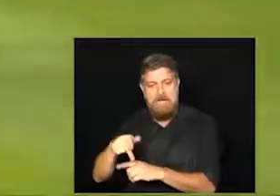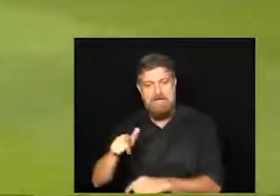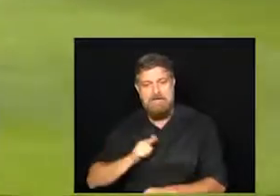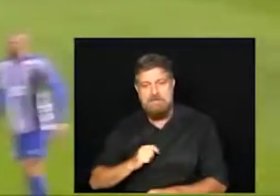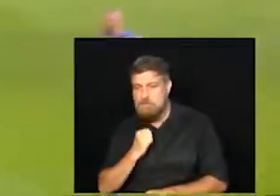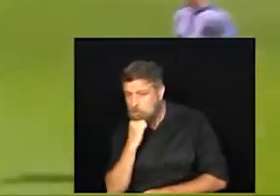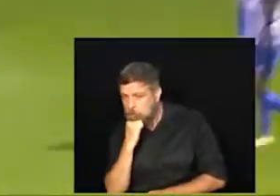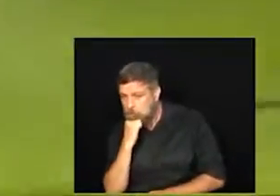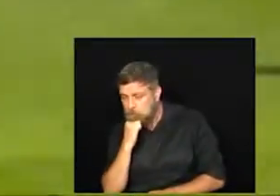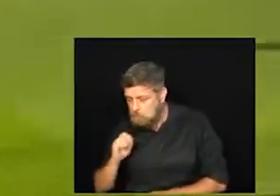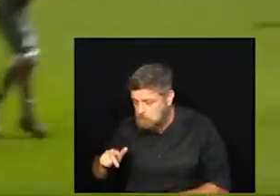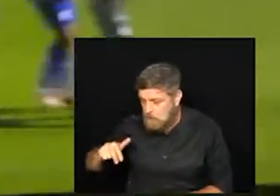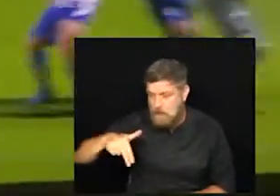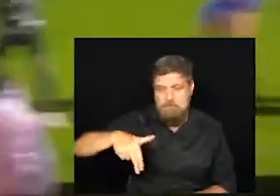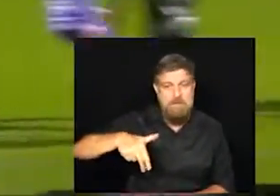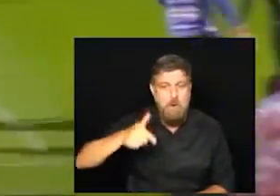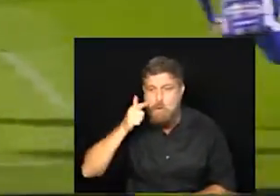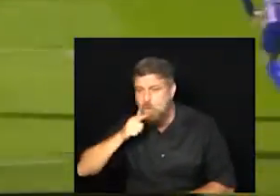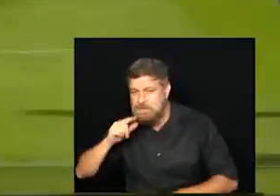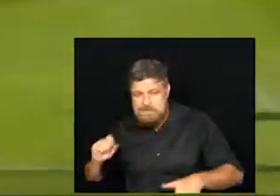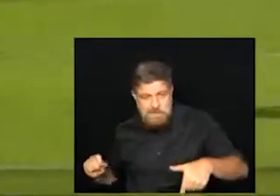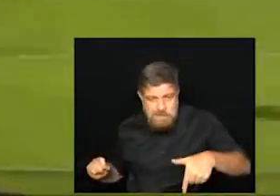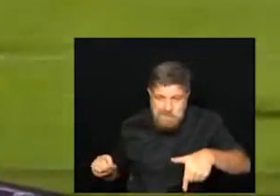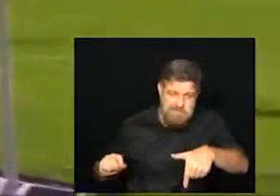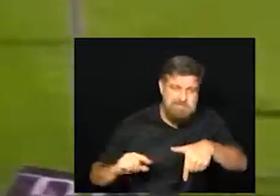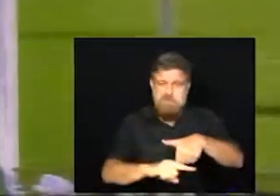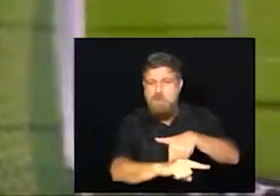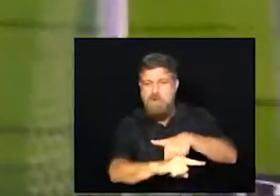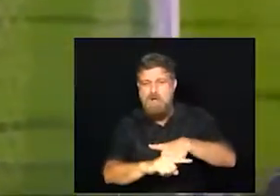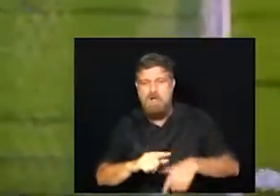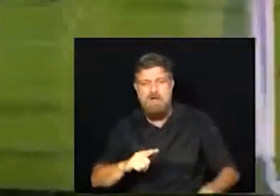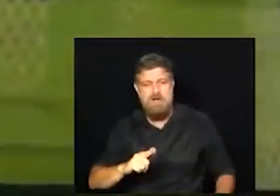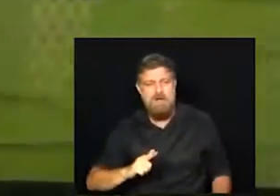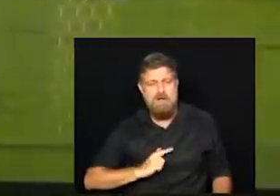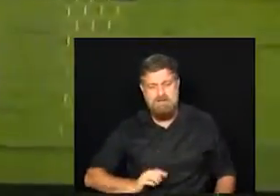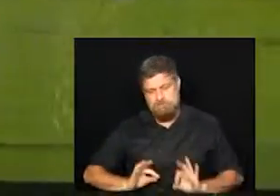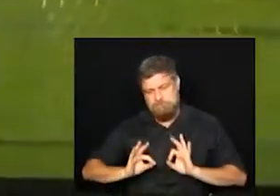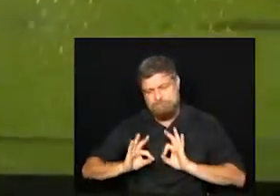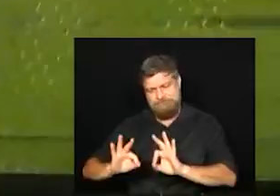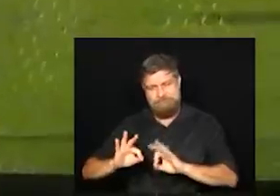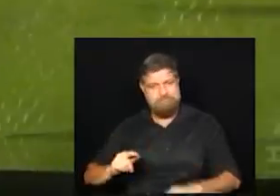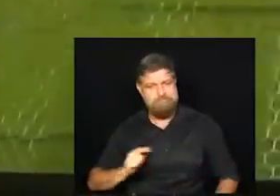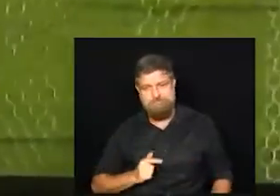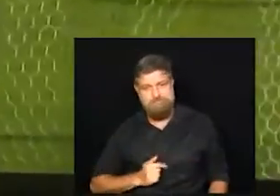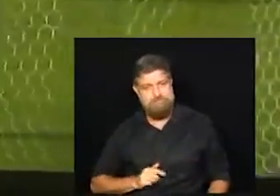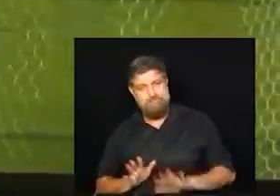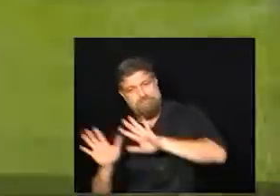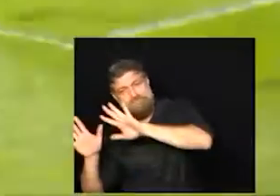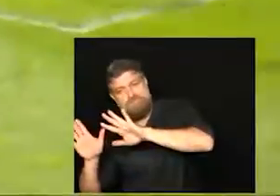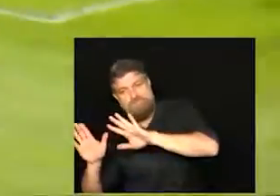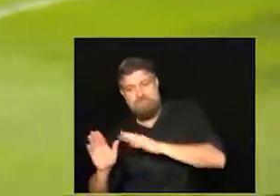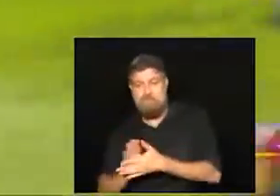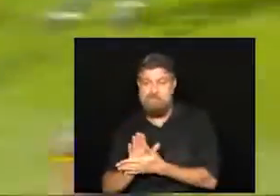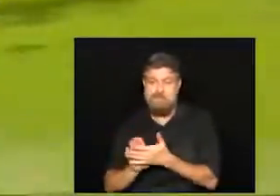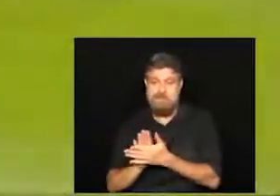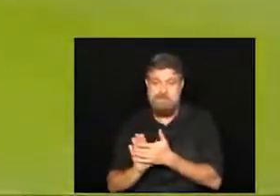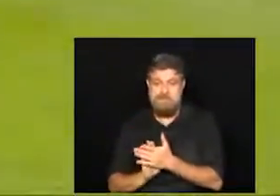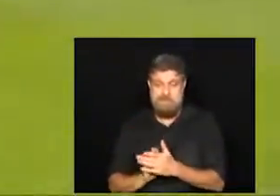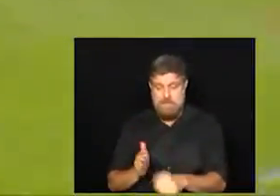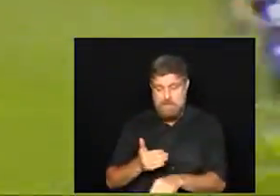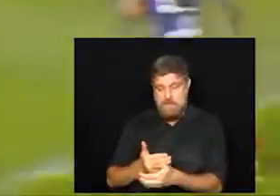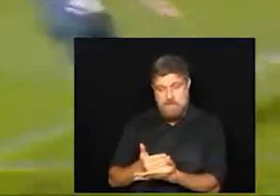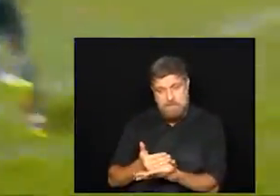do banco de reservas, acertou um belo chute no canto, sem chances para o goleirão. Quando a fase é